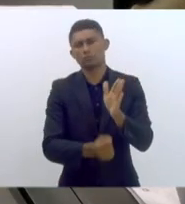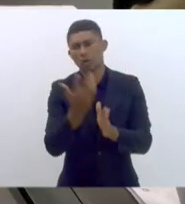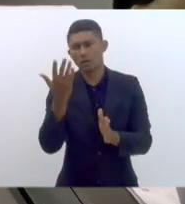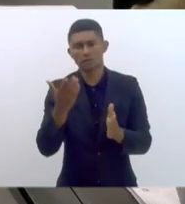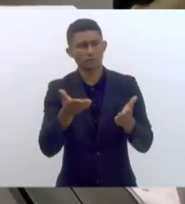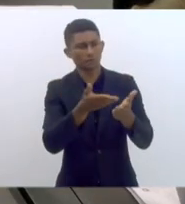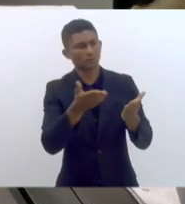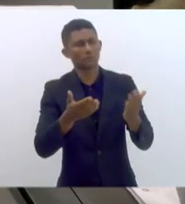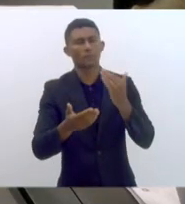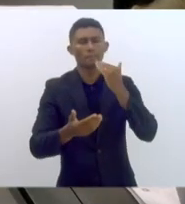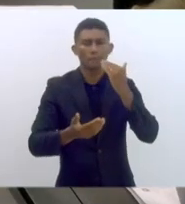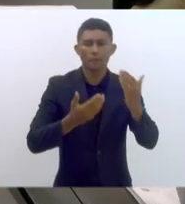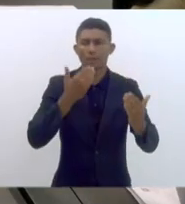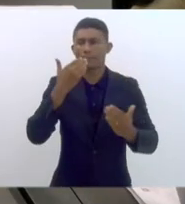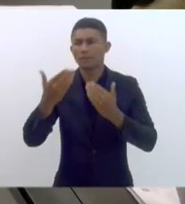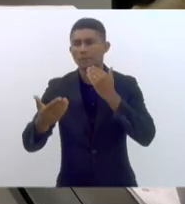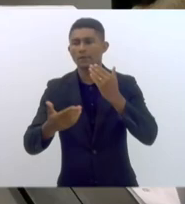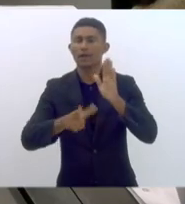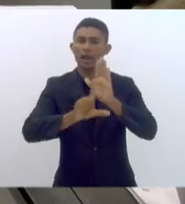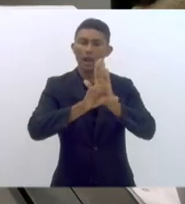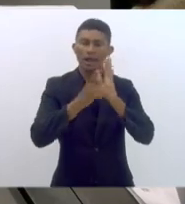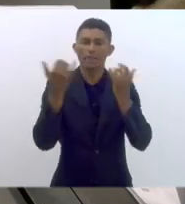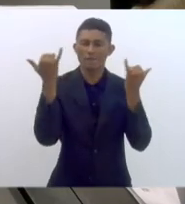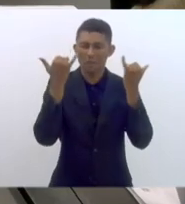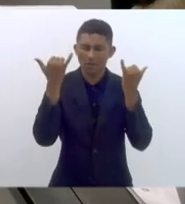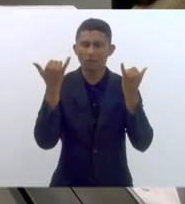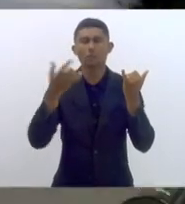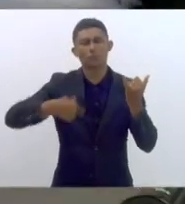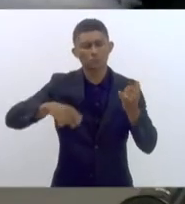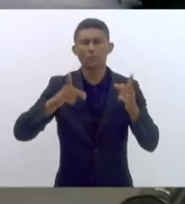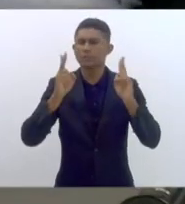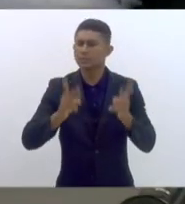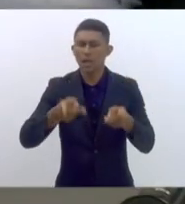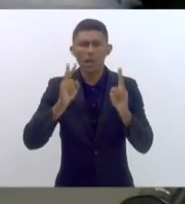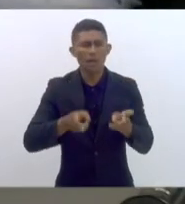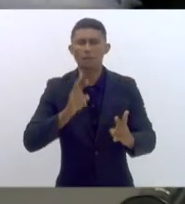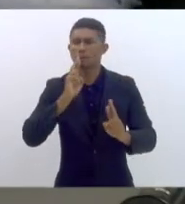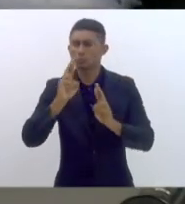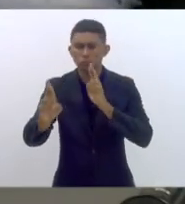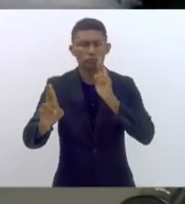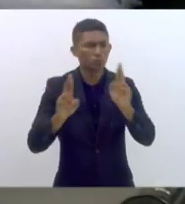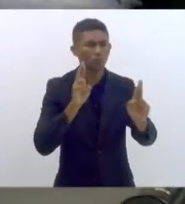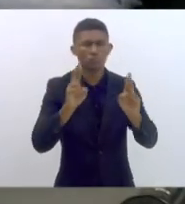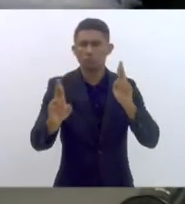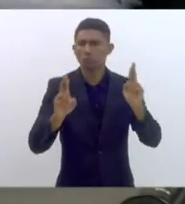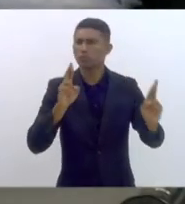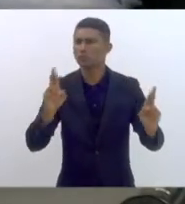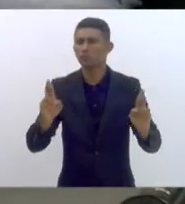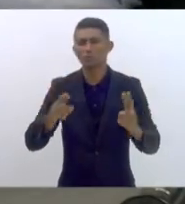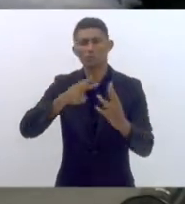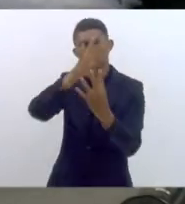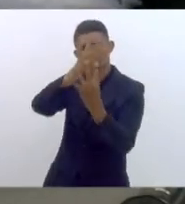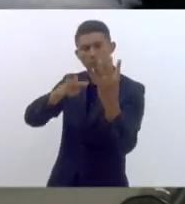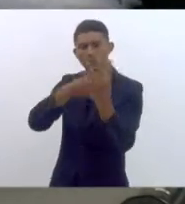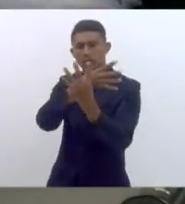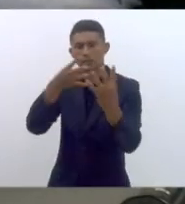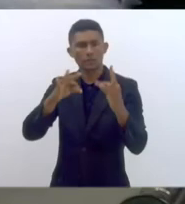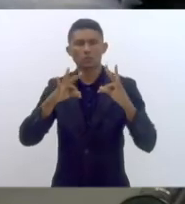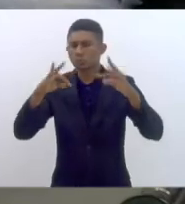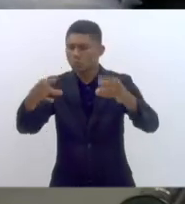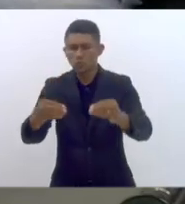solicitações por meio da Lei de Acesso à Informação, respondemos todas elas, sempre dentro do prazo, com todas as planilhas que são